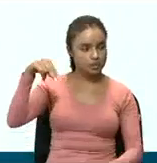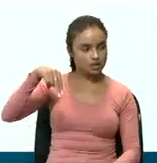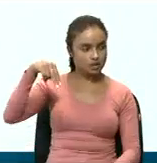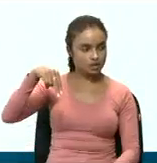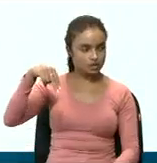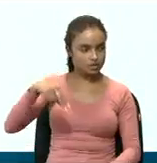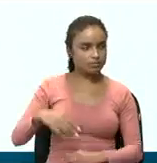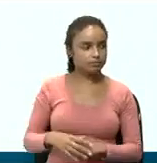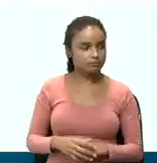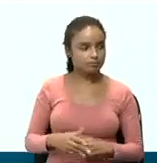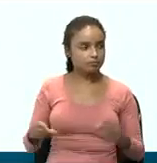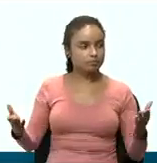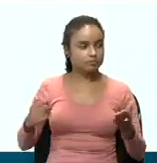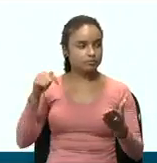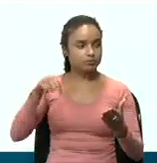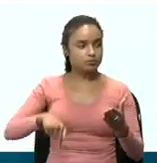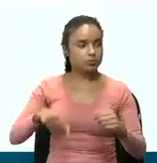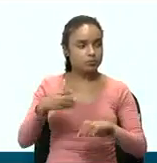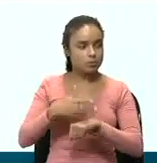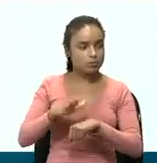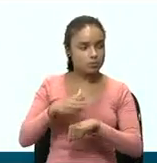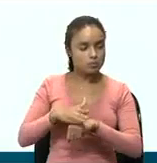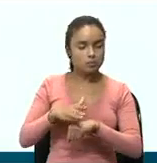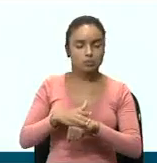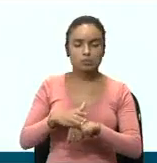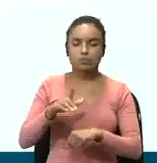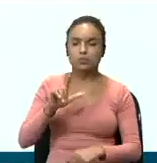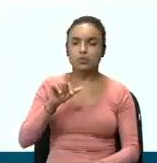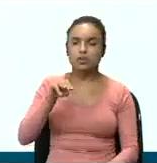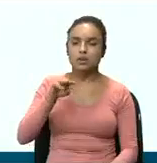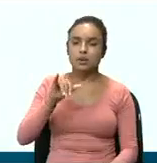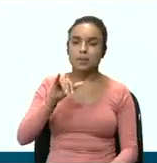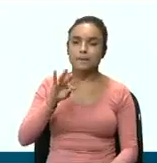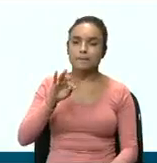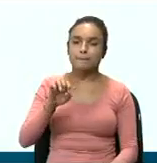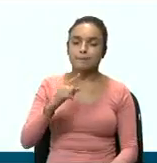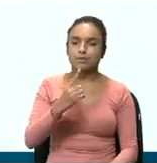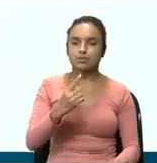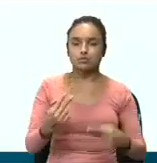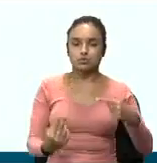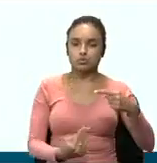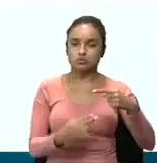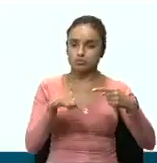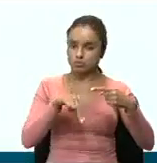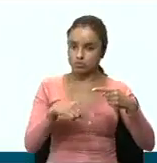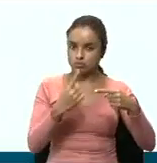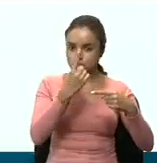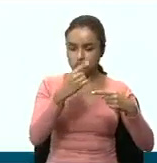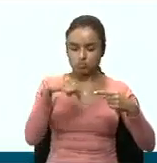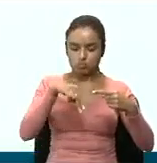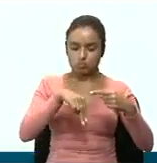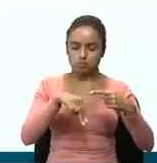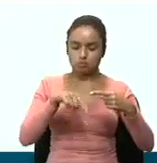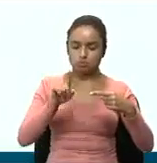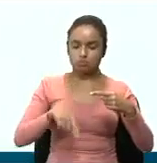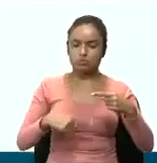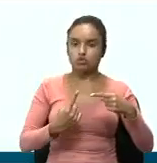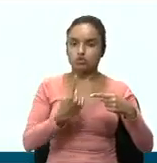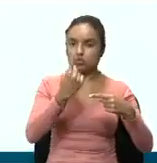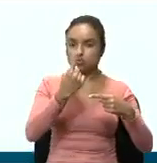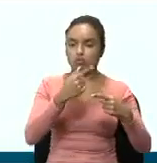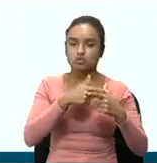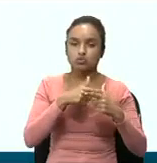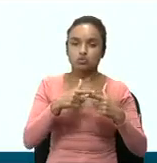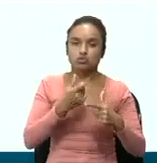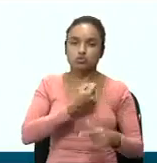ok? Vou então aplicar o limite. Nesse caso eu vou ter, olha só, 1 dividido por um número muito grande. Quando